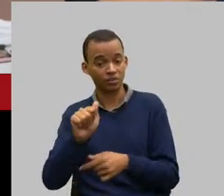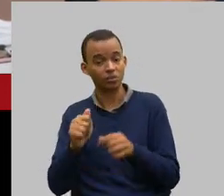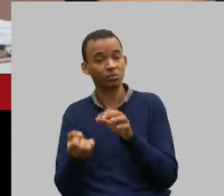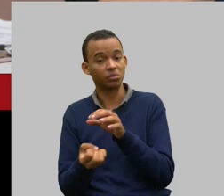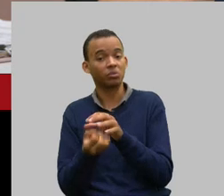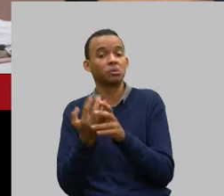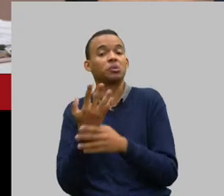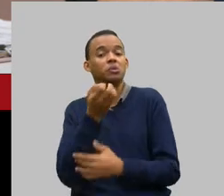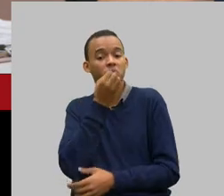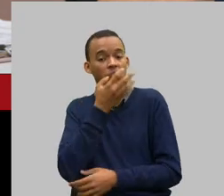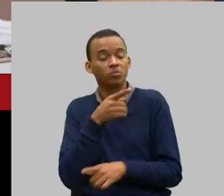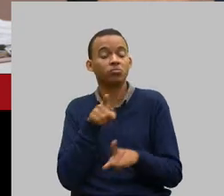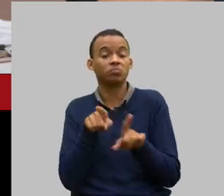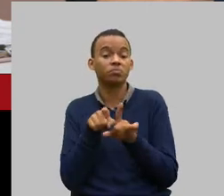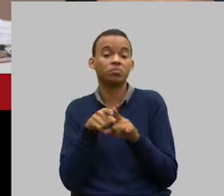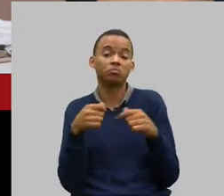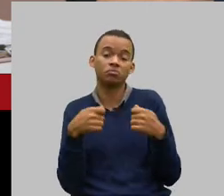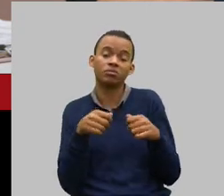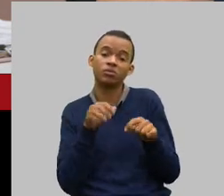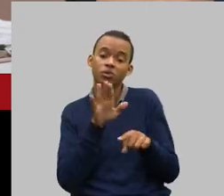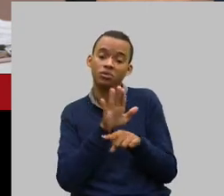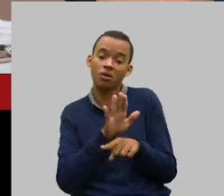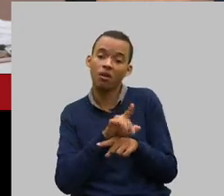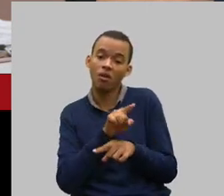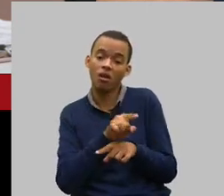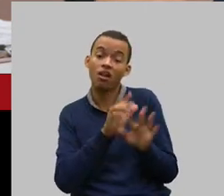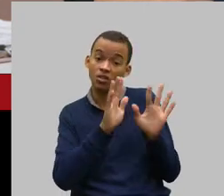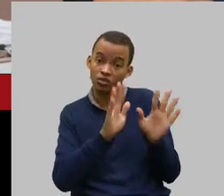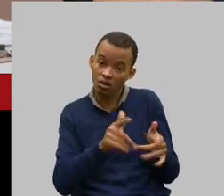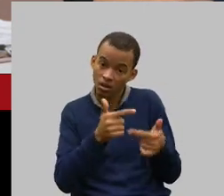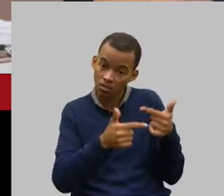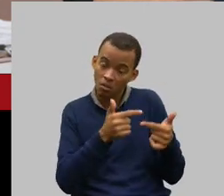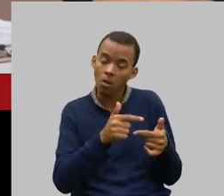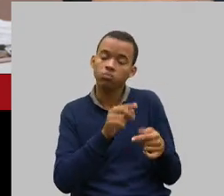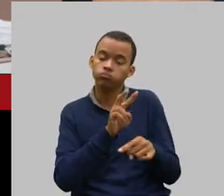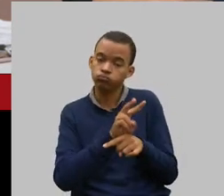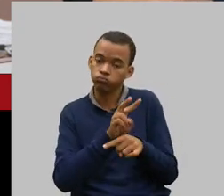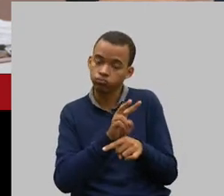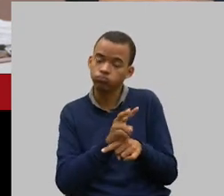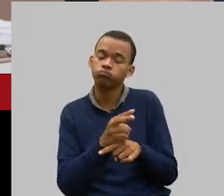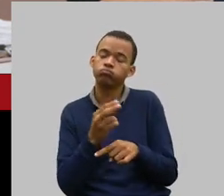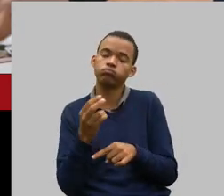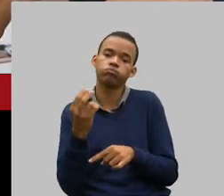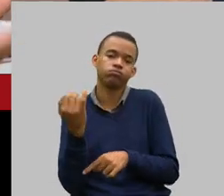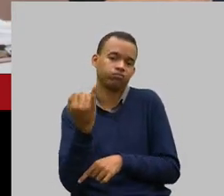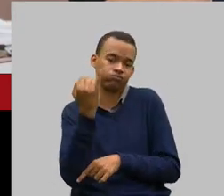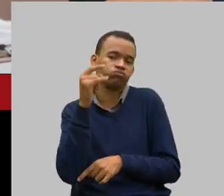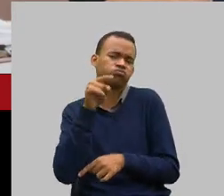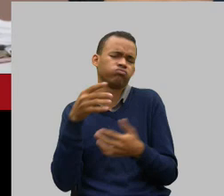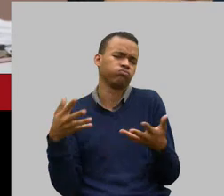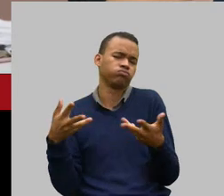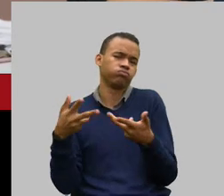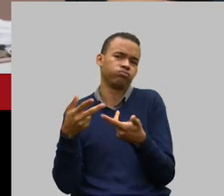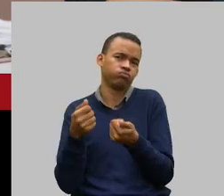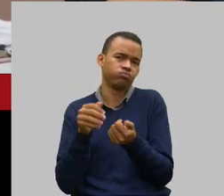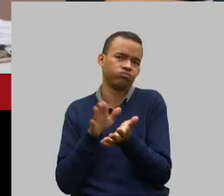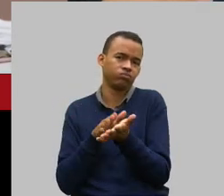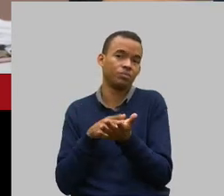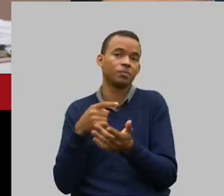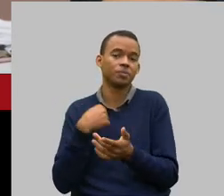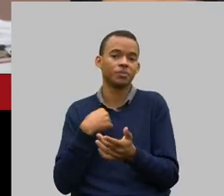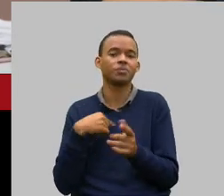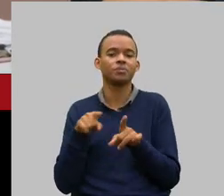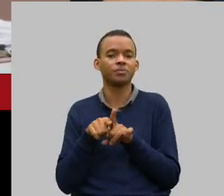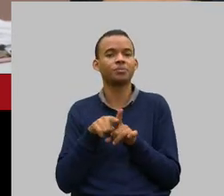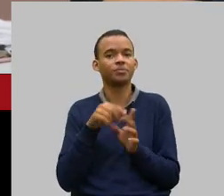é o mais primordial isso vocês vem fazendo com muita excelência falar aqui da reurb eu enquanto secretária de Desenvolvimento Social que